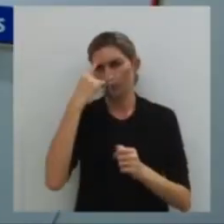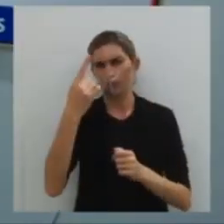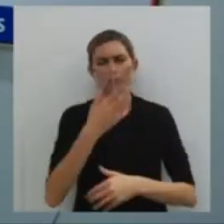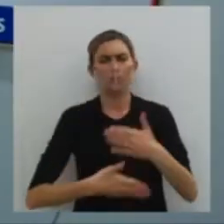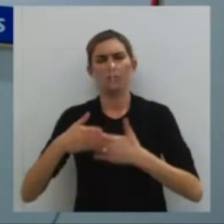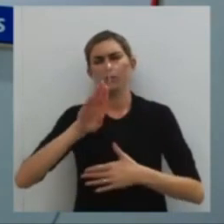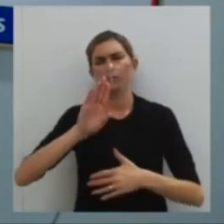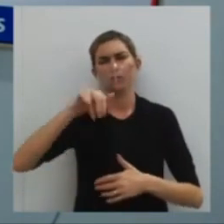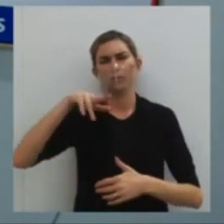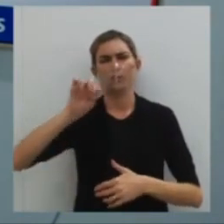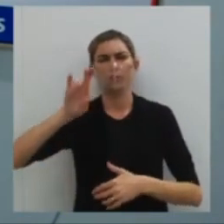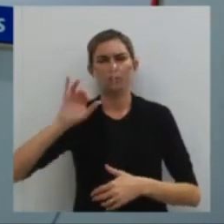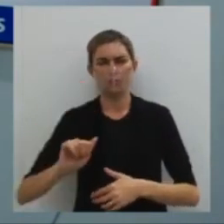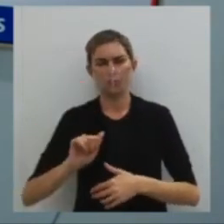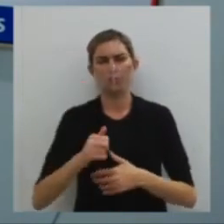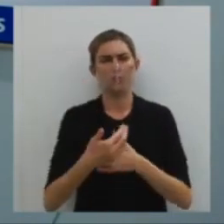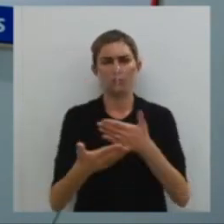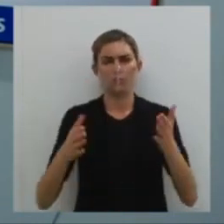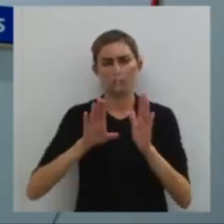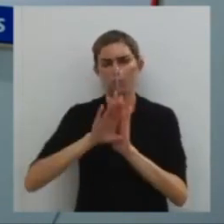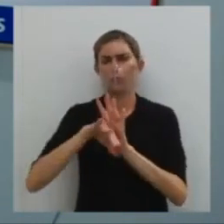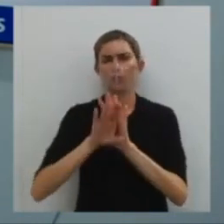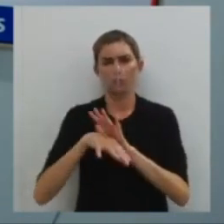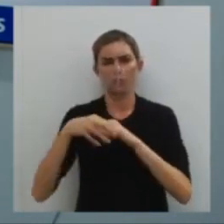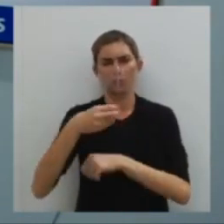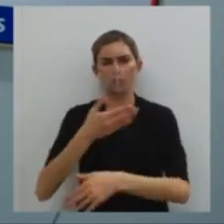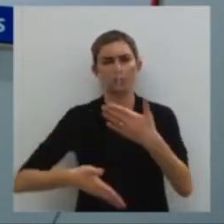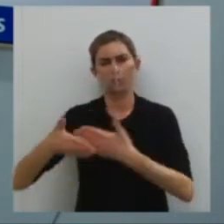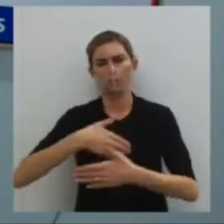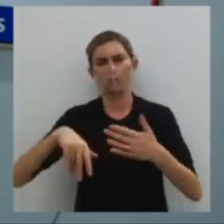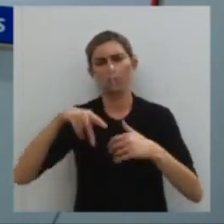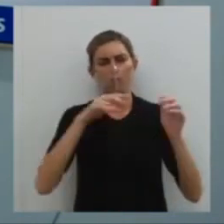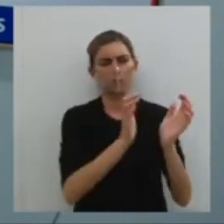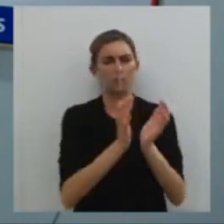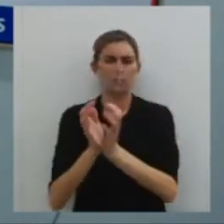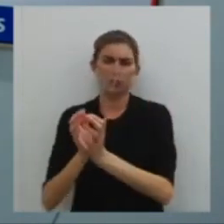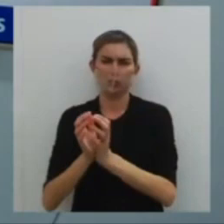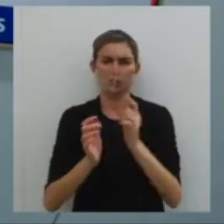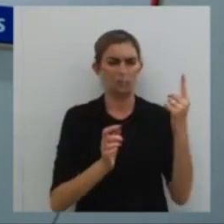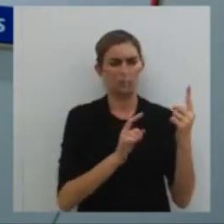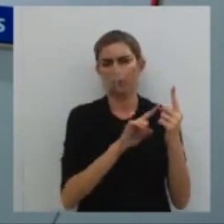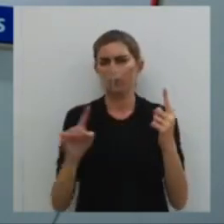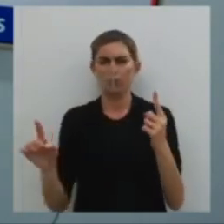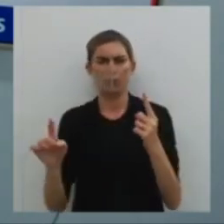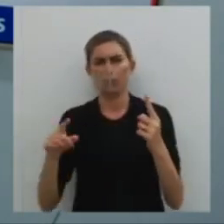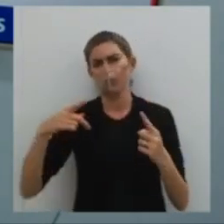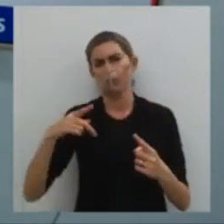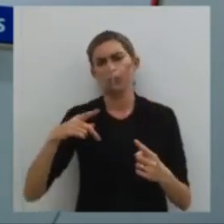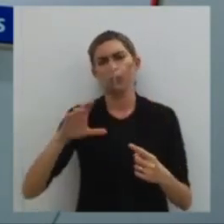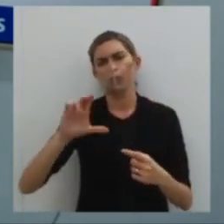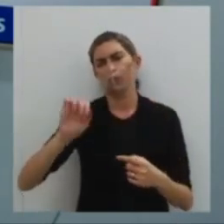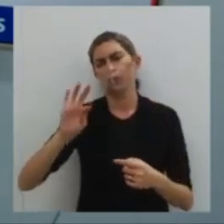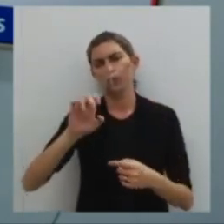relação binária. A gente vai estabelecer esse conceito de relação entre pares ordenados de um produto